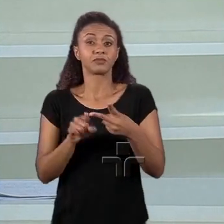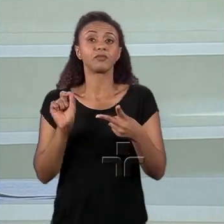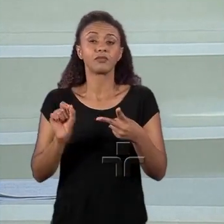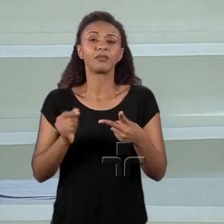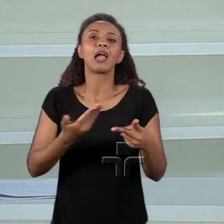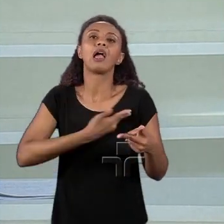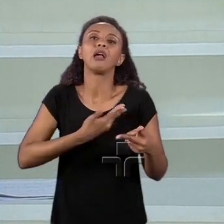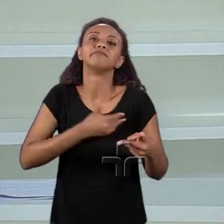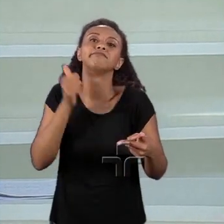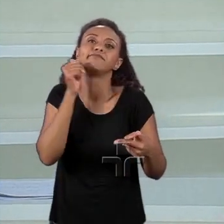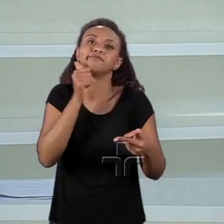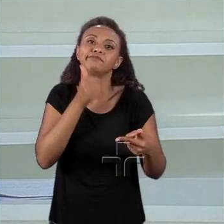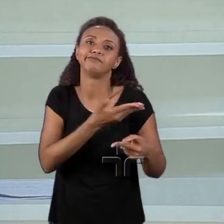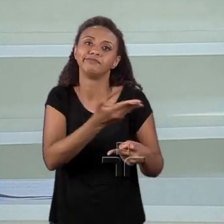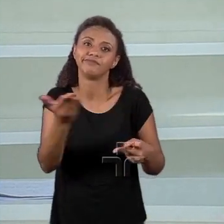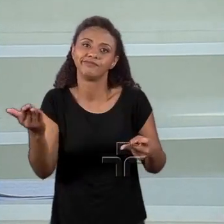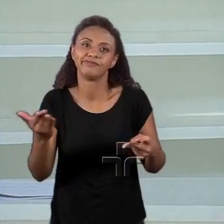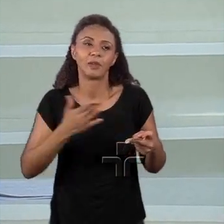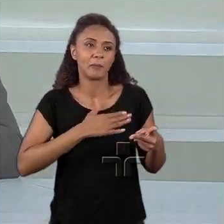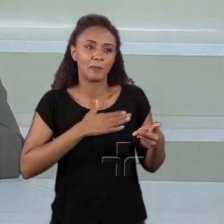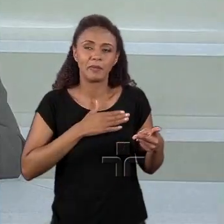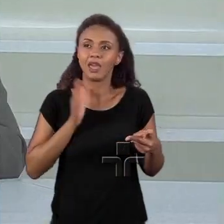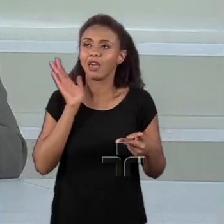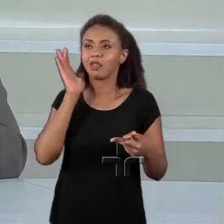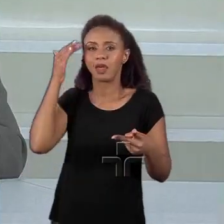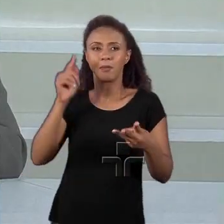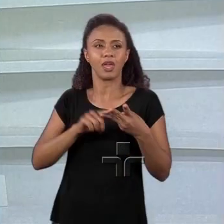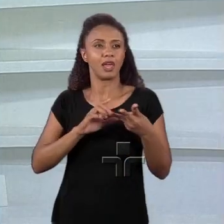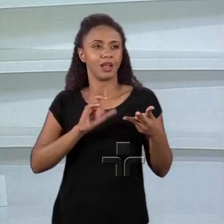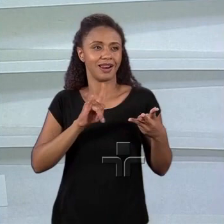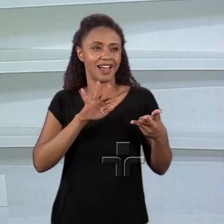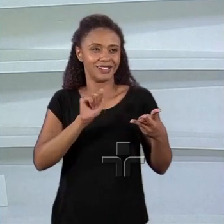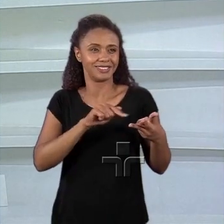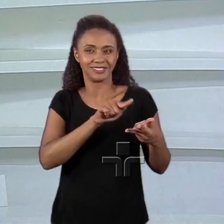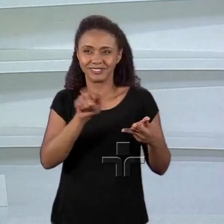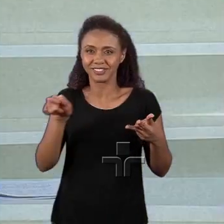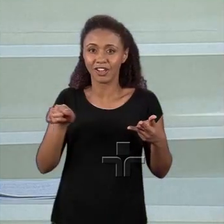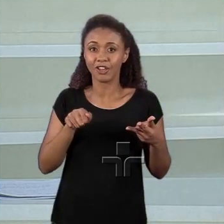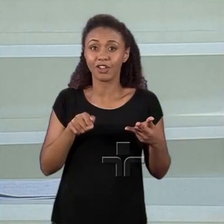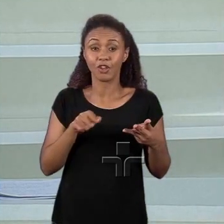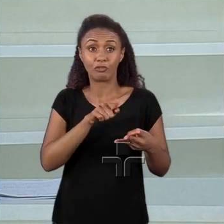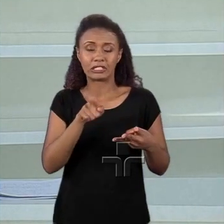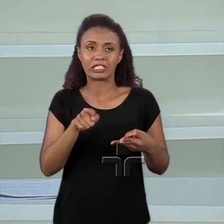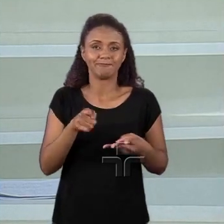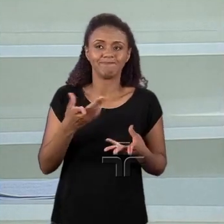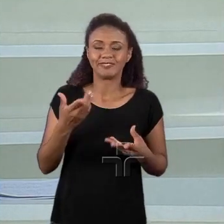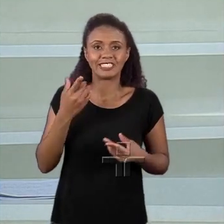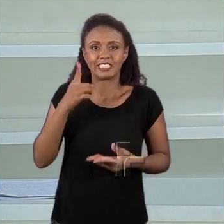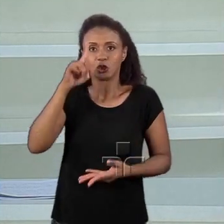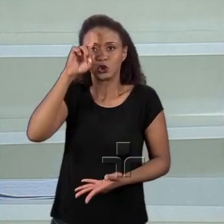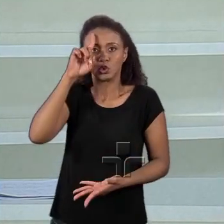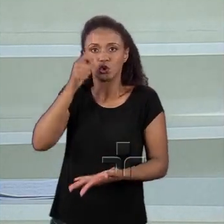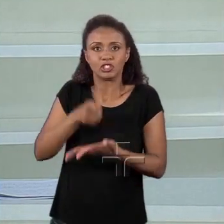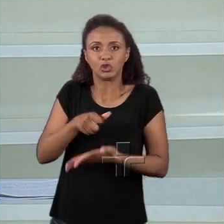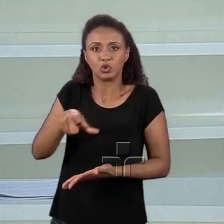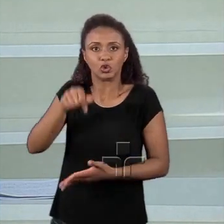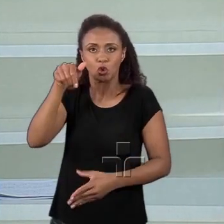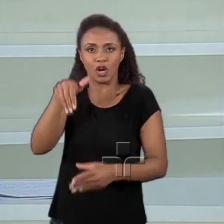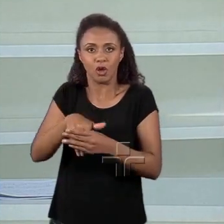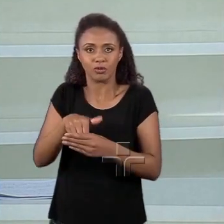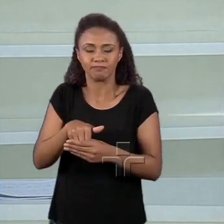companheiras mulheres, minhas, de Ana Amélia, de Clarissa Oliveira, que vocês que estão indecisas, em primeiro lugar, quero dar